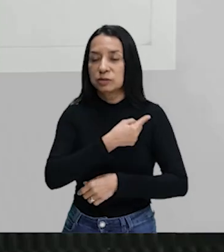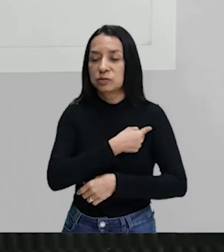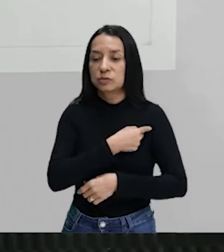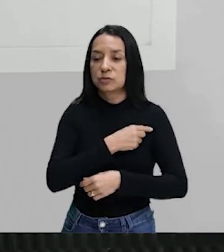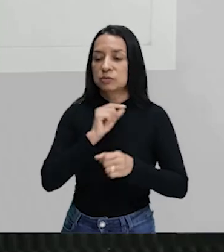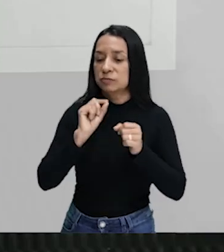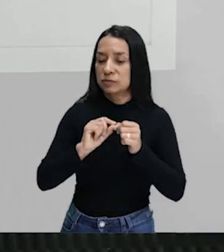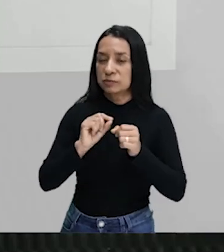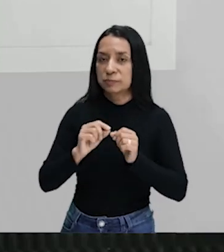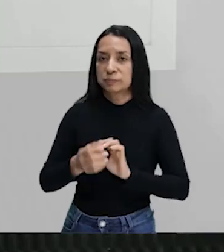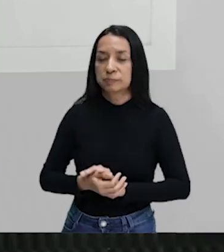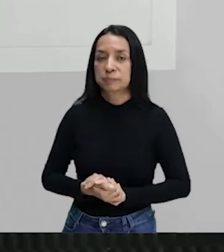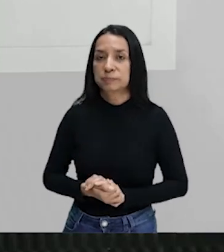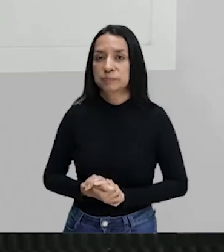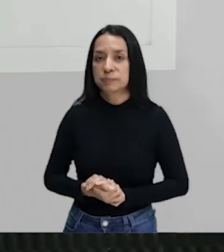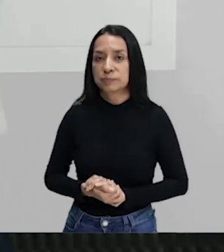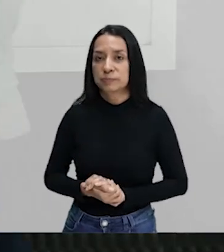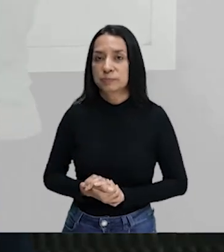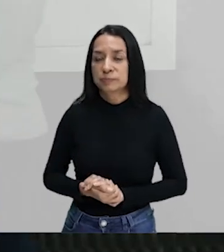da nossa ação,